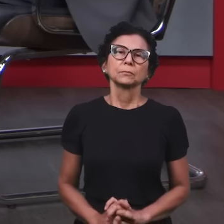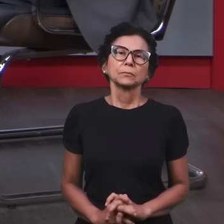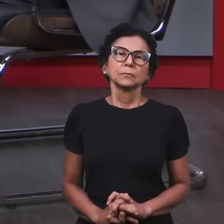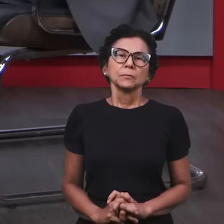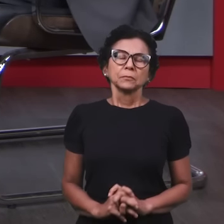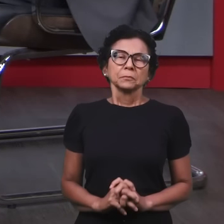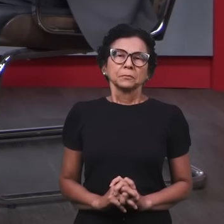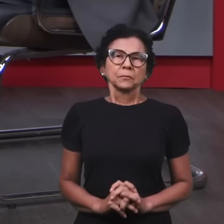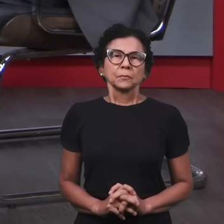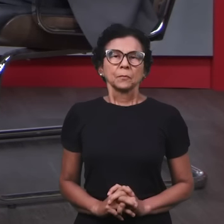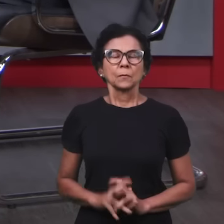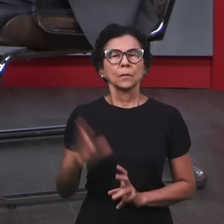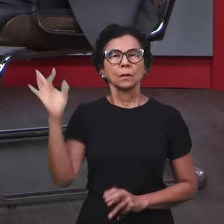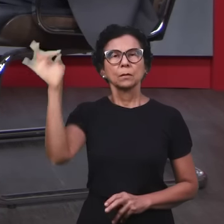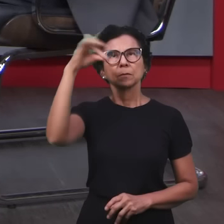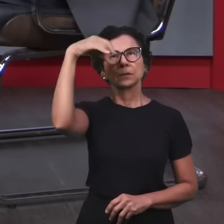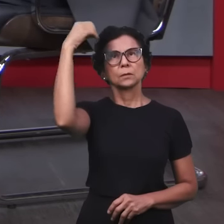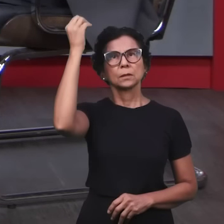normalidade racional.